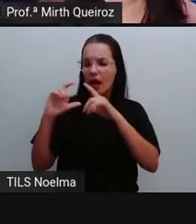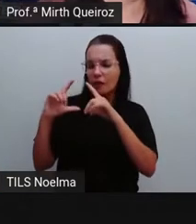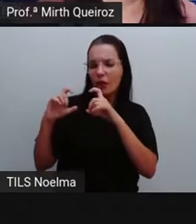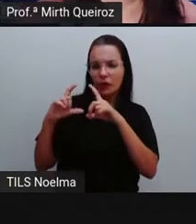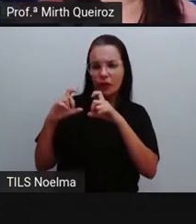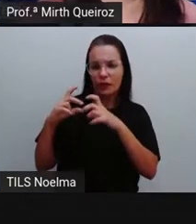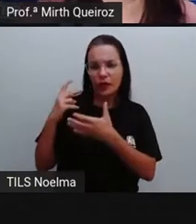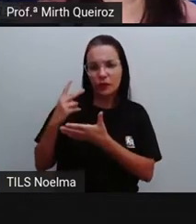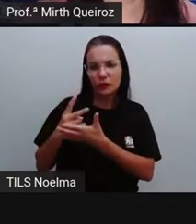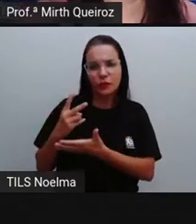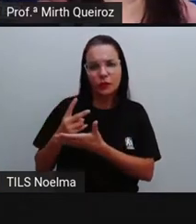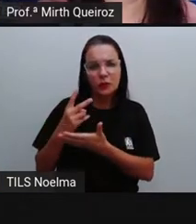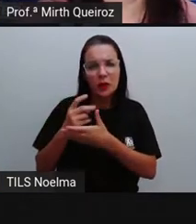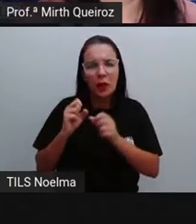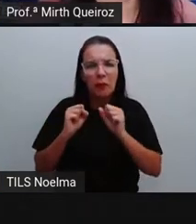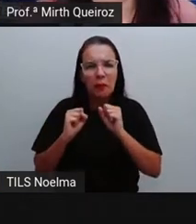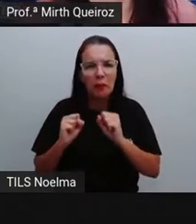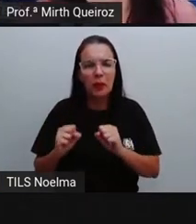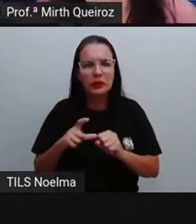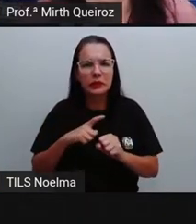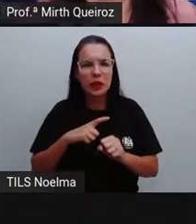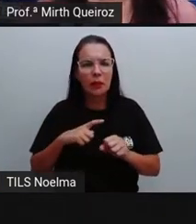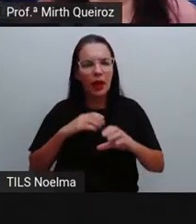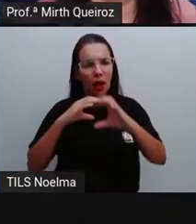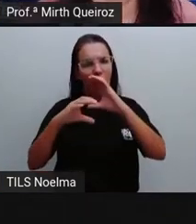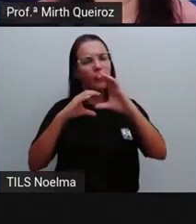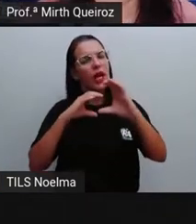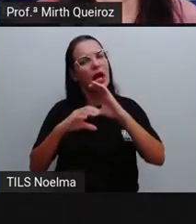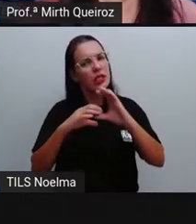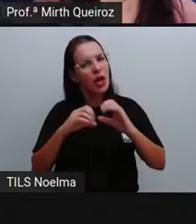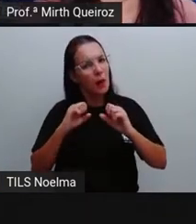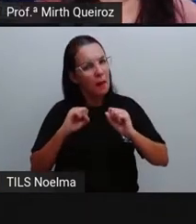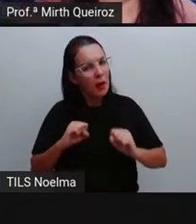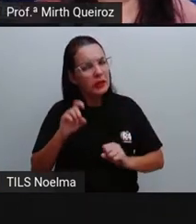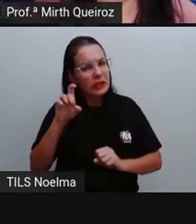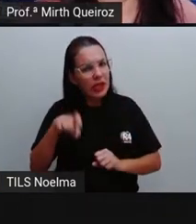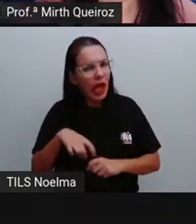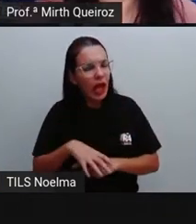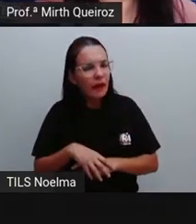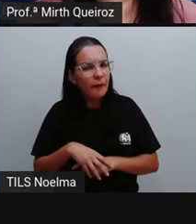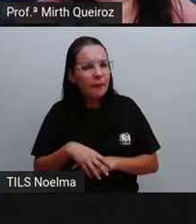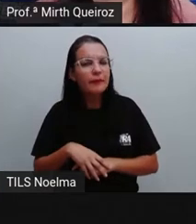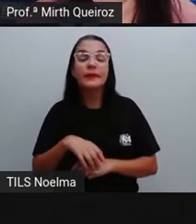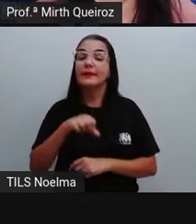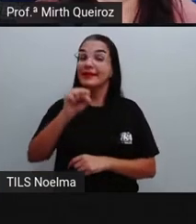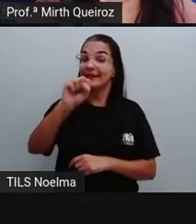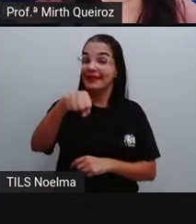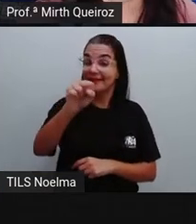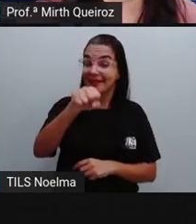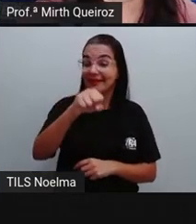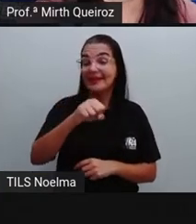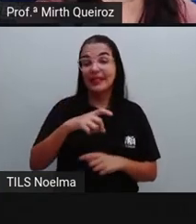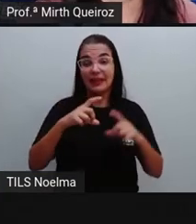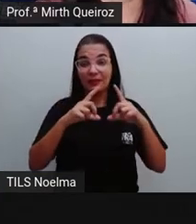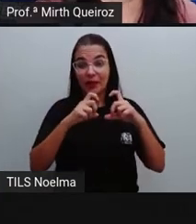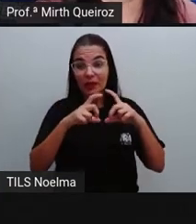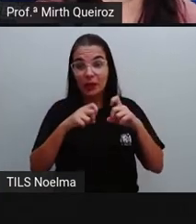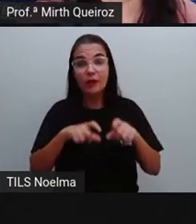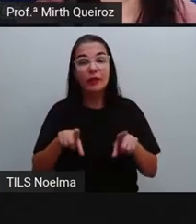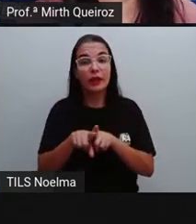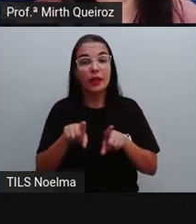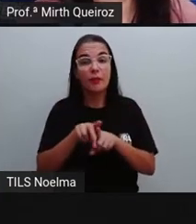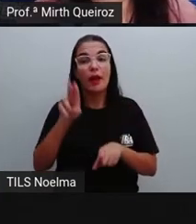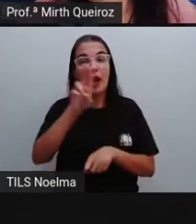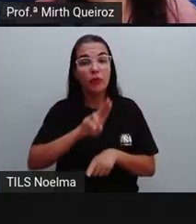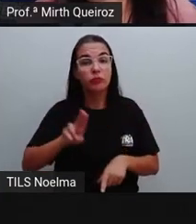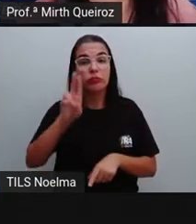ela também pode ser considerada como um meio de comunicação? A fotografia é sim utilizada aí